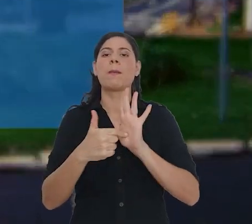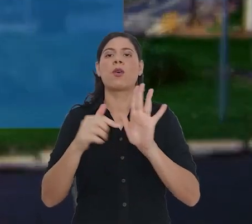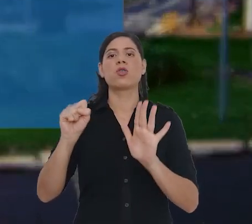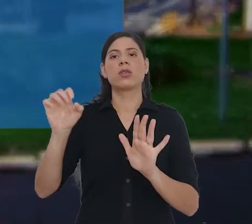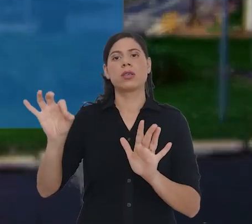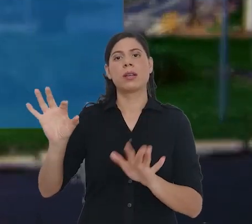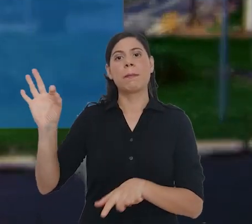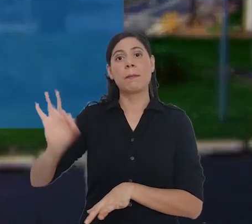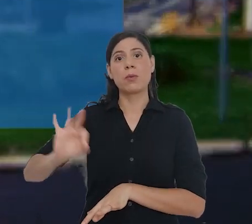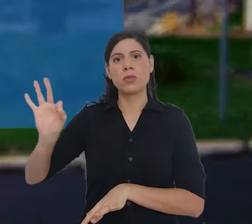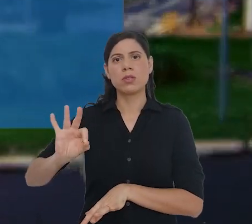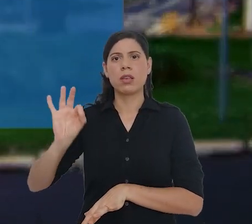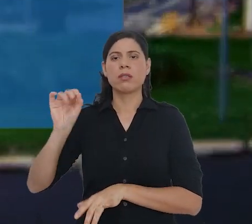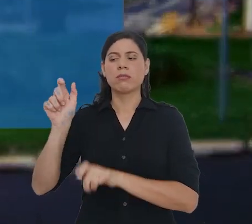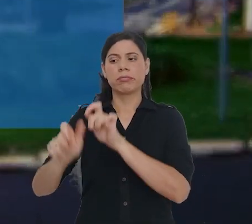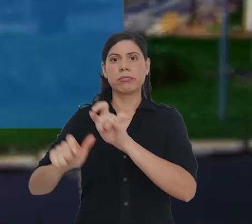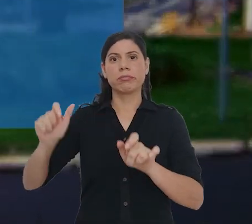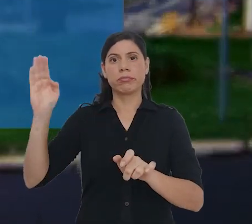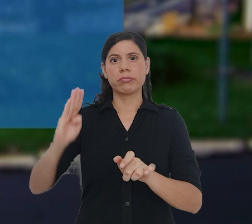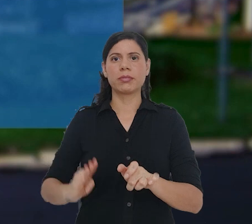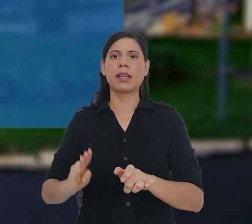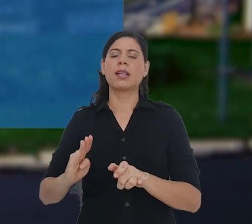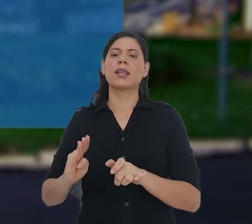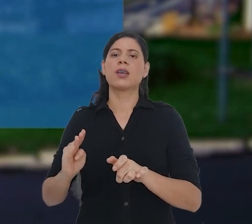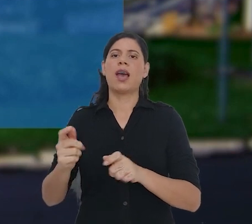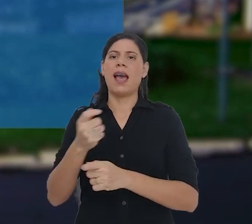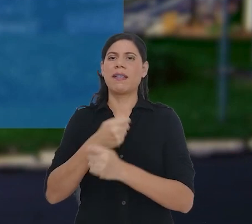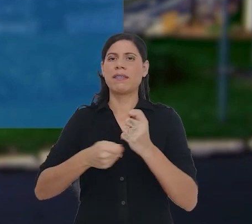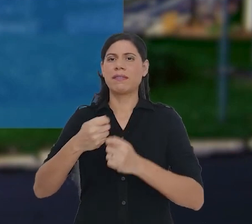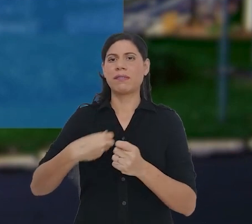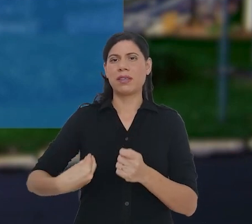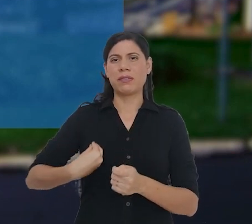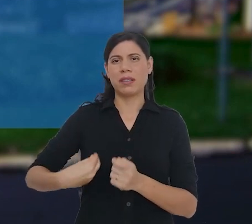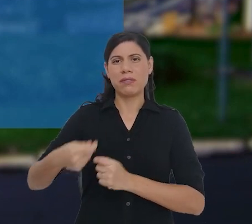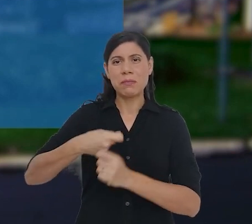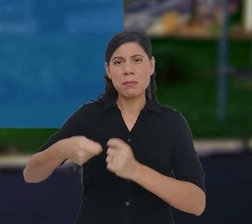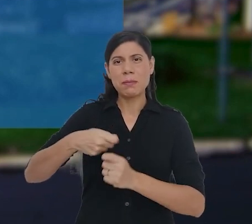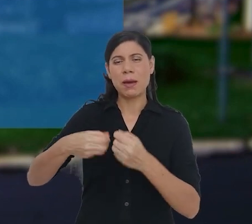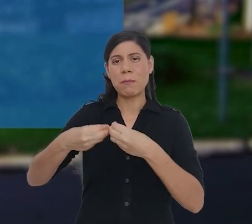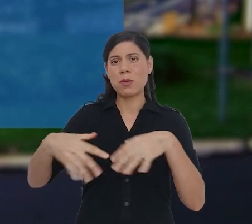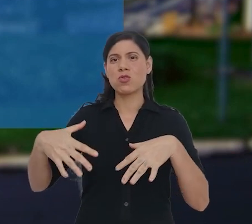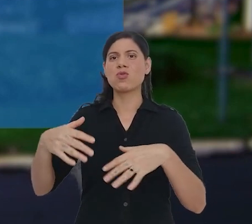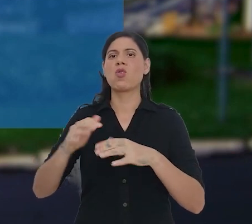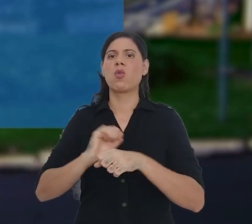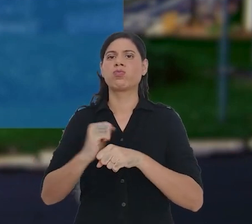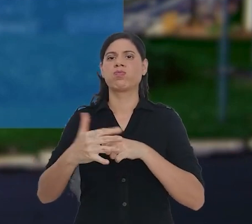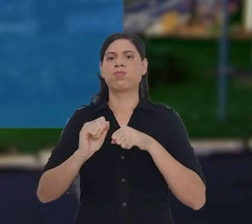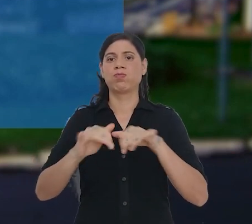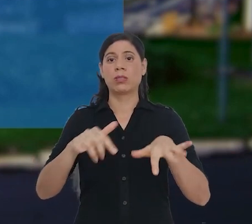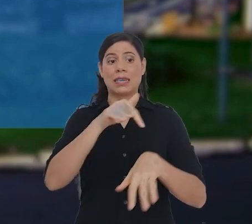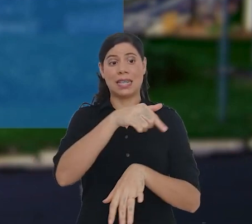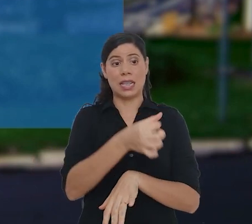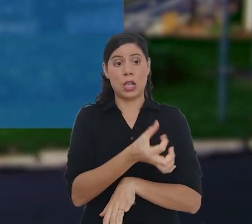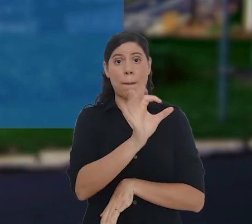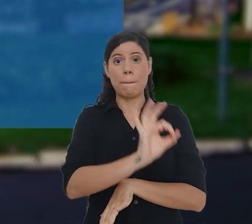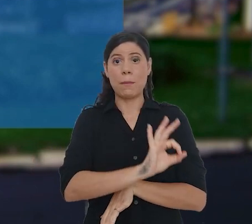que 86% dos brasileiros tiveram sua vida financeira muito prejudicada com a pandemia